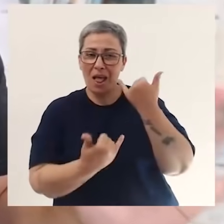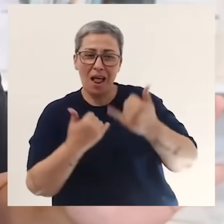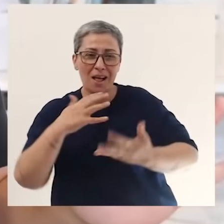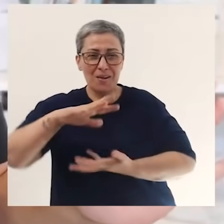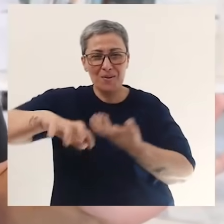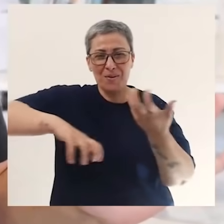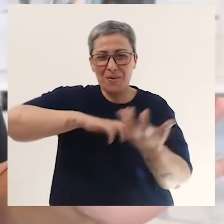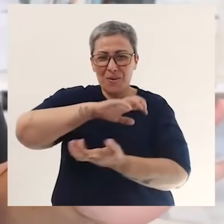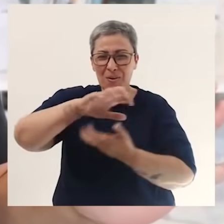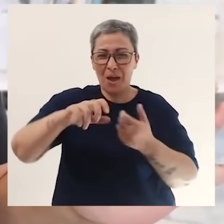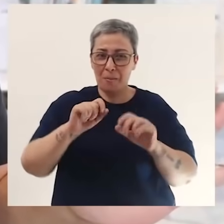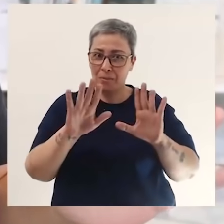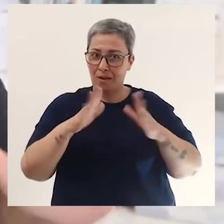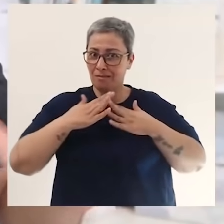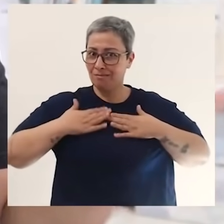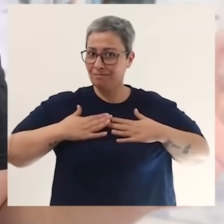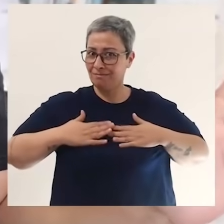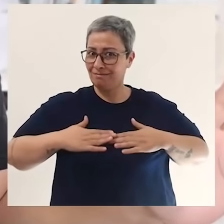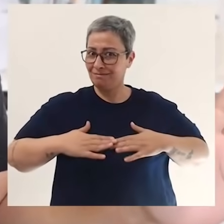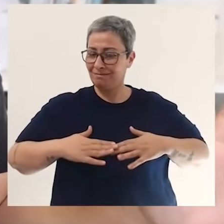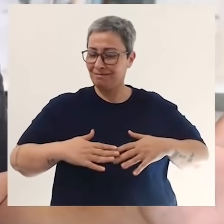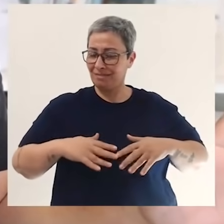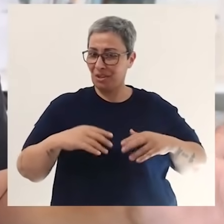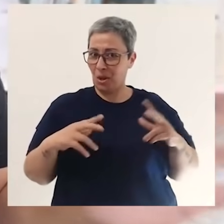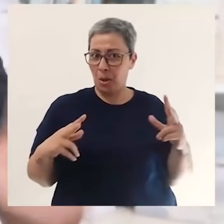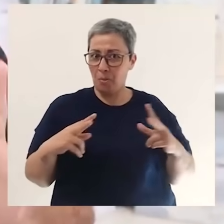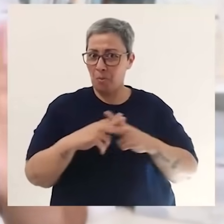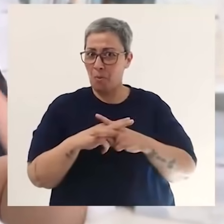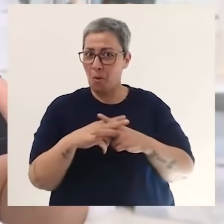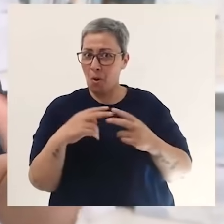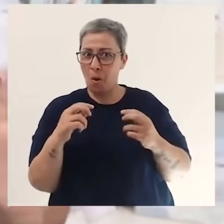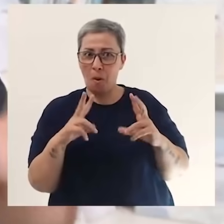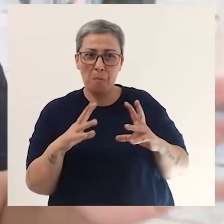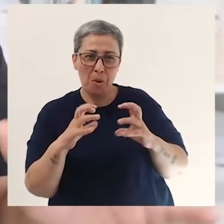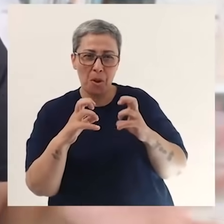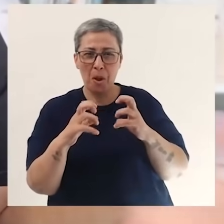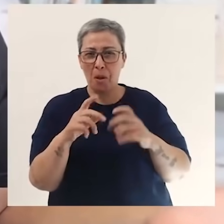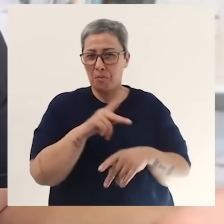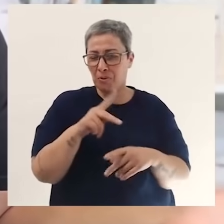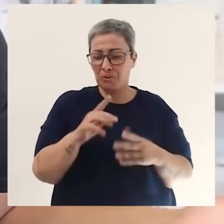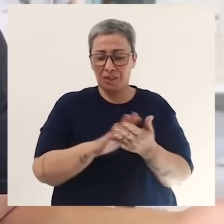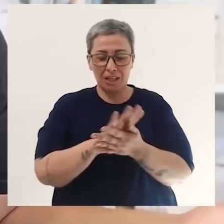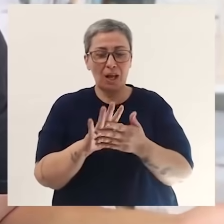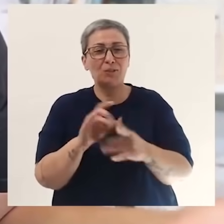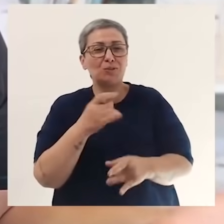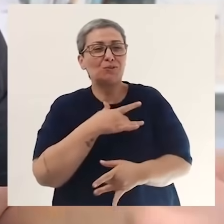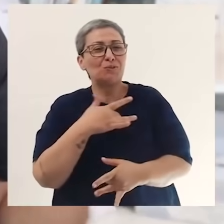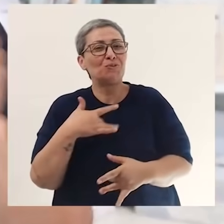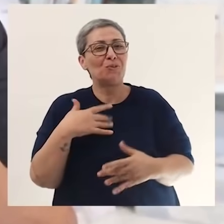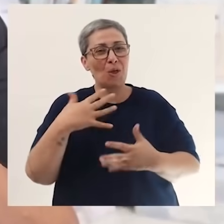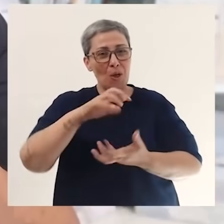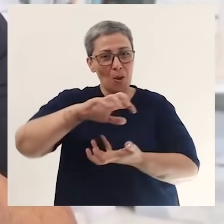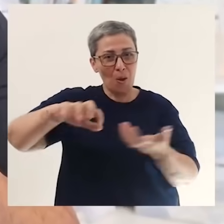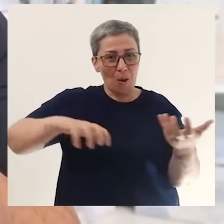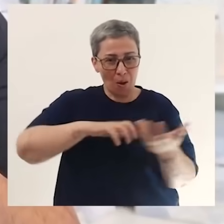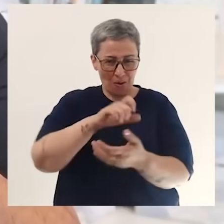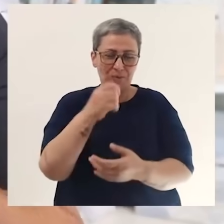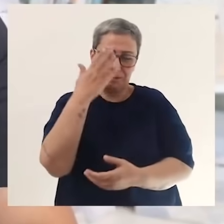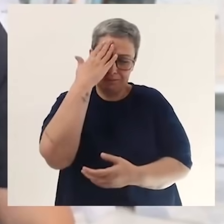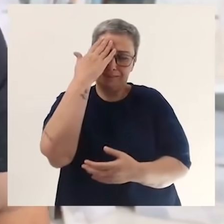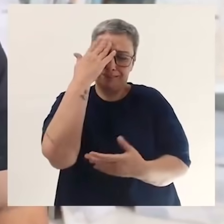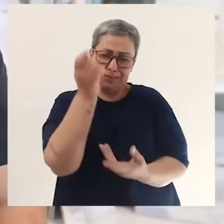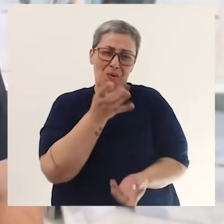bagunça, mas calma, né? Sem brigar com o amiguinho, com a professora, é aquela bagunça saudável, não é? Vocês sabem do que eu tô